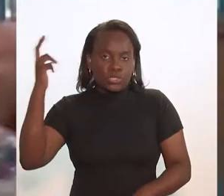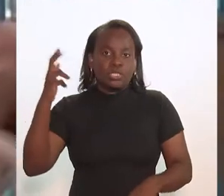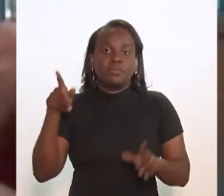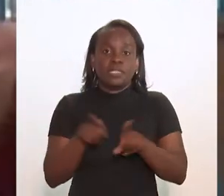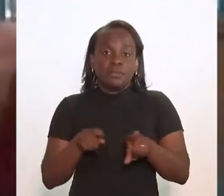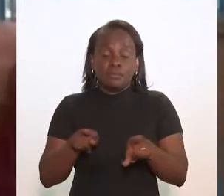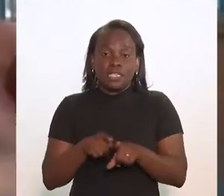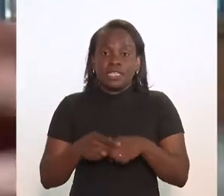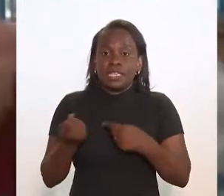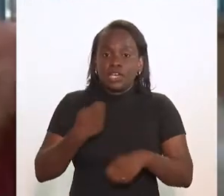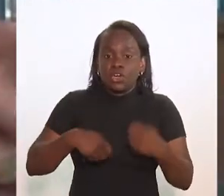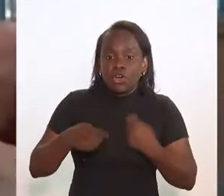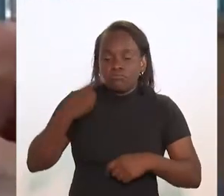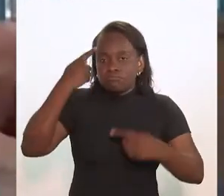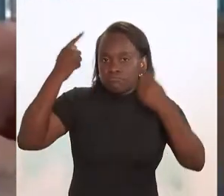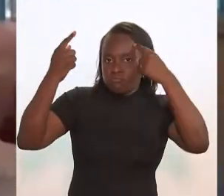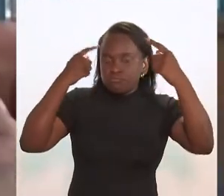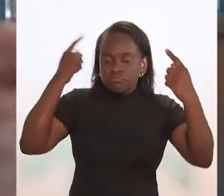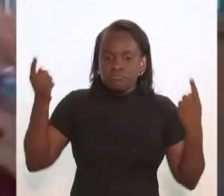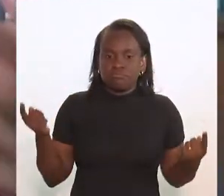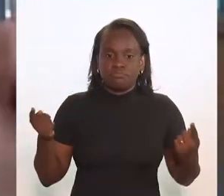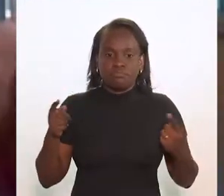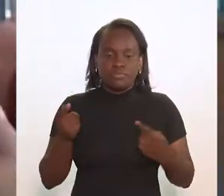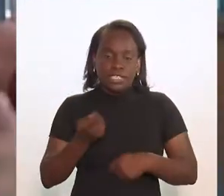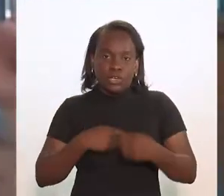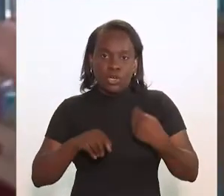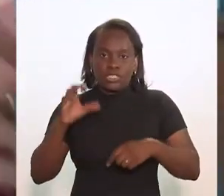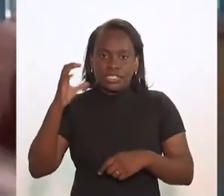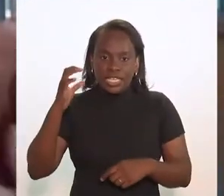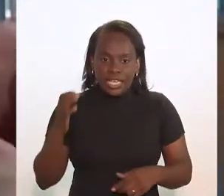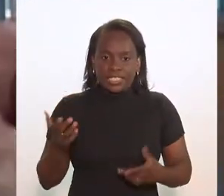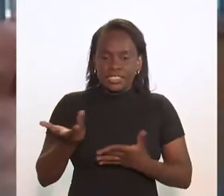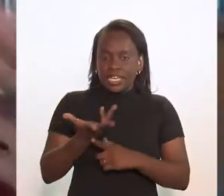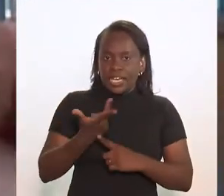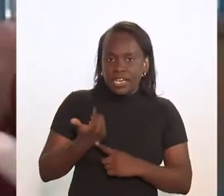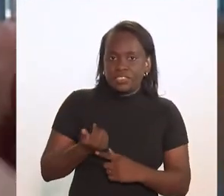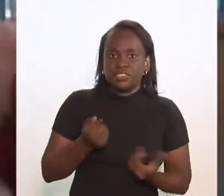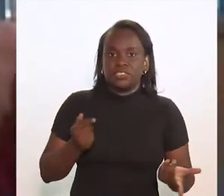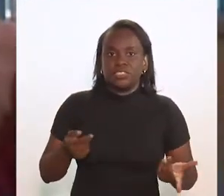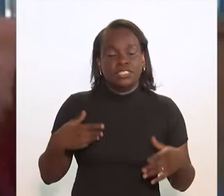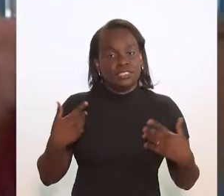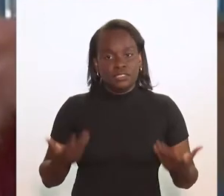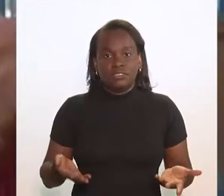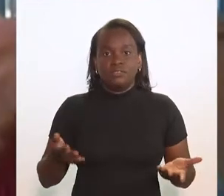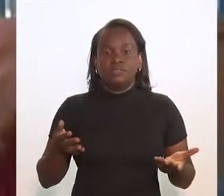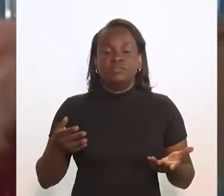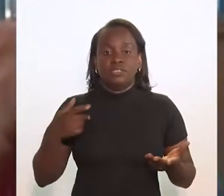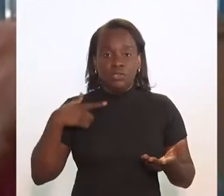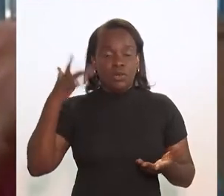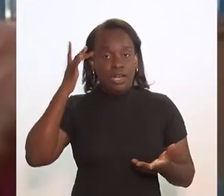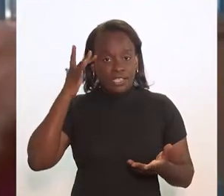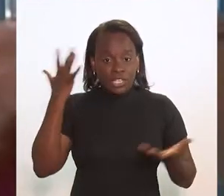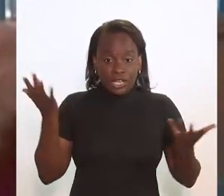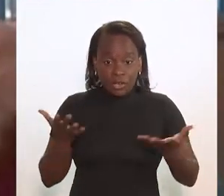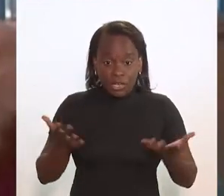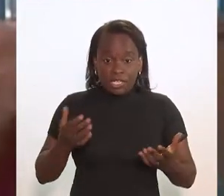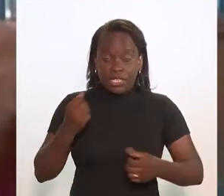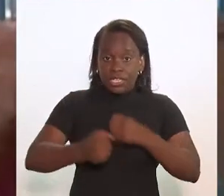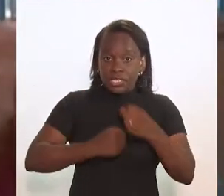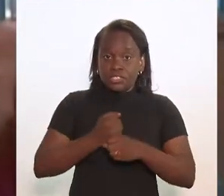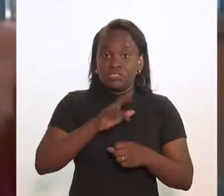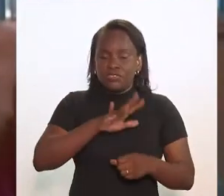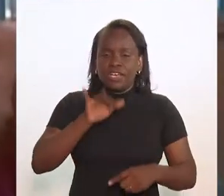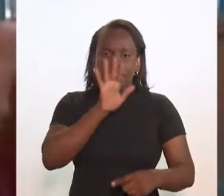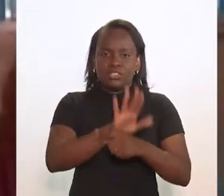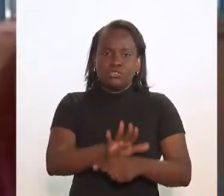cultura, mas o negócio criativo, os negócios, a ciência, as artes. Enfim, eu acho que esse ano